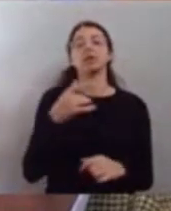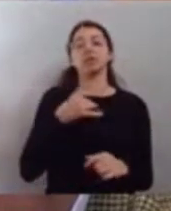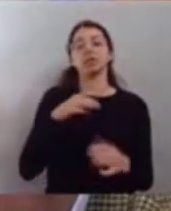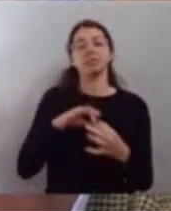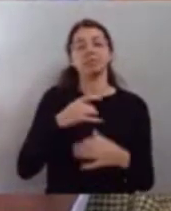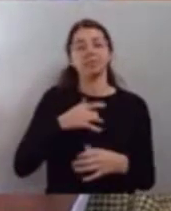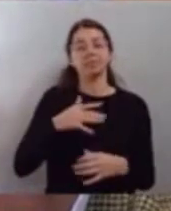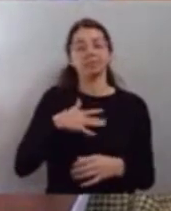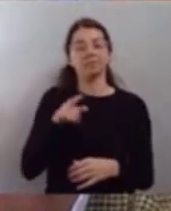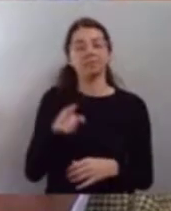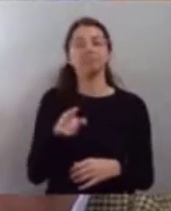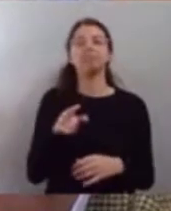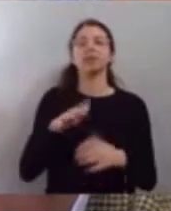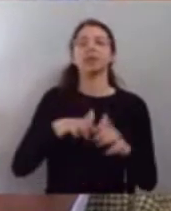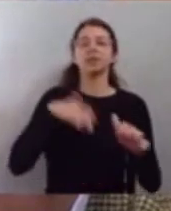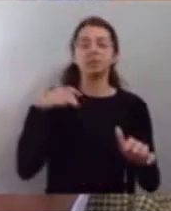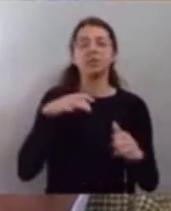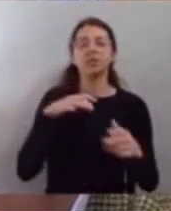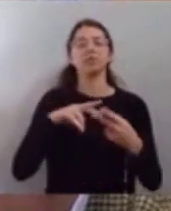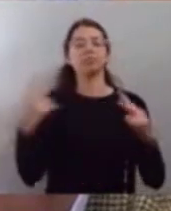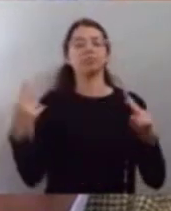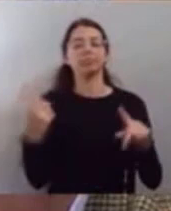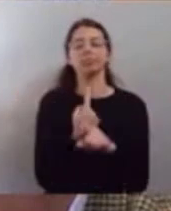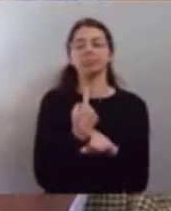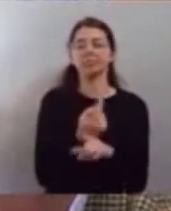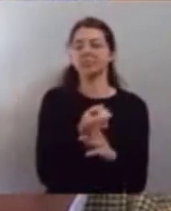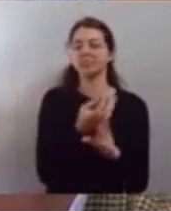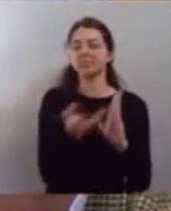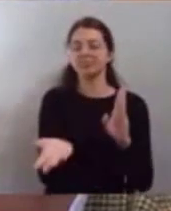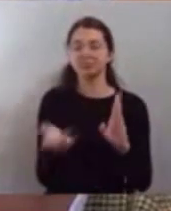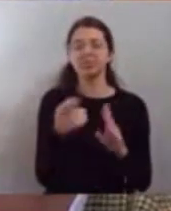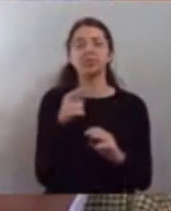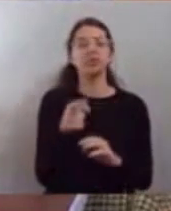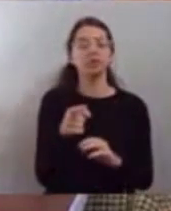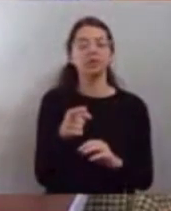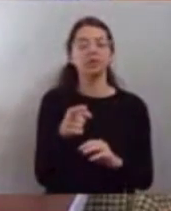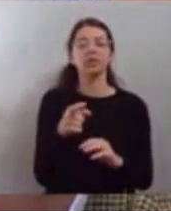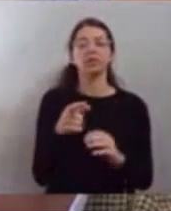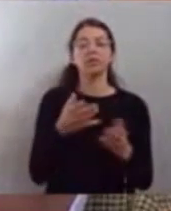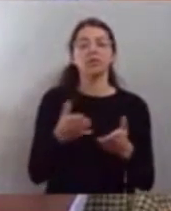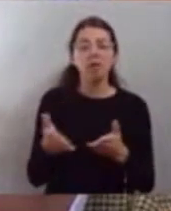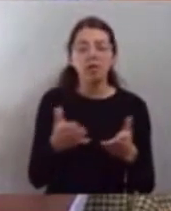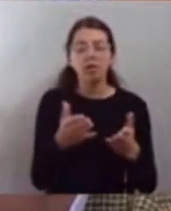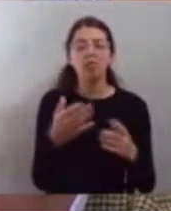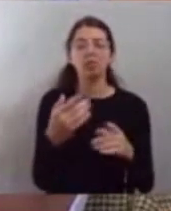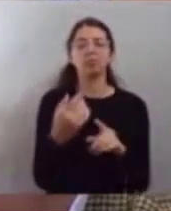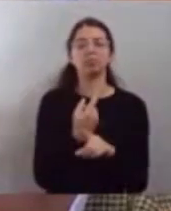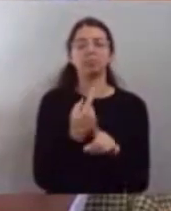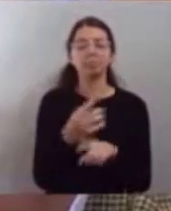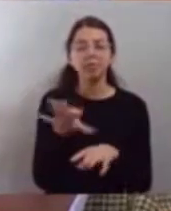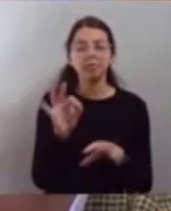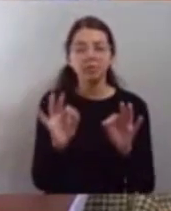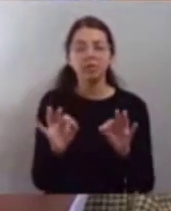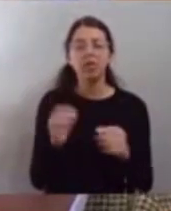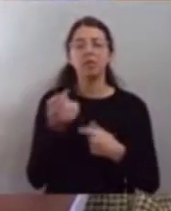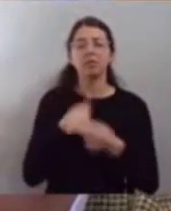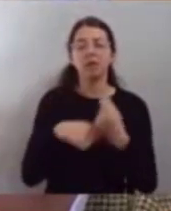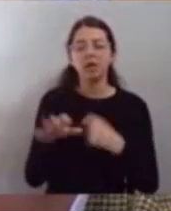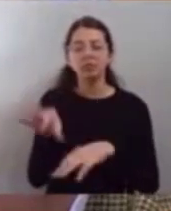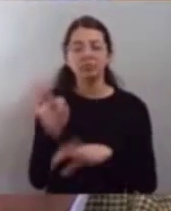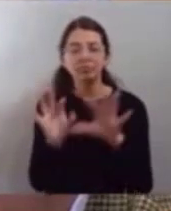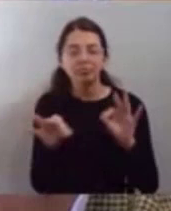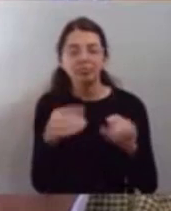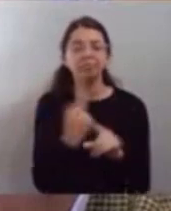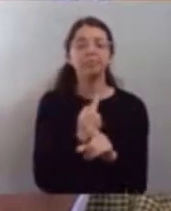Municipal tanto no que se refere à sua atividade às opções estratégicas às opções dos mercados onde a tua aos